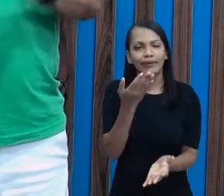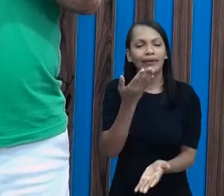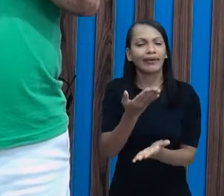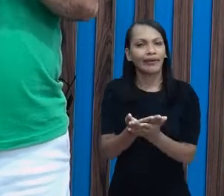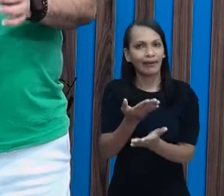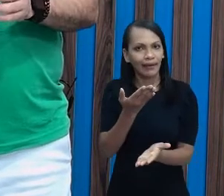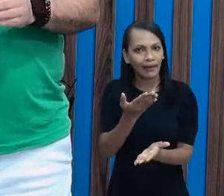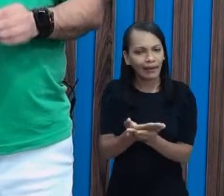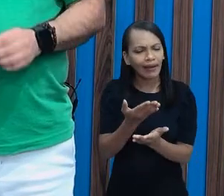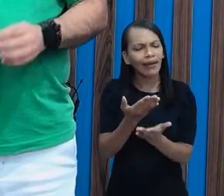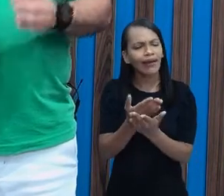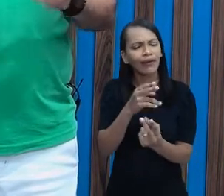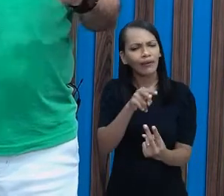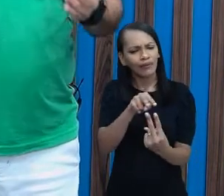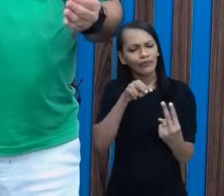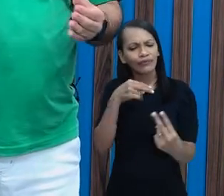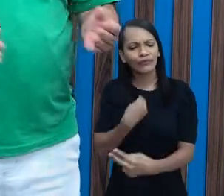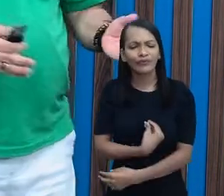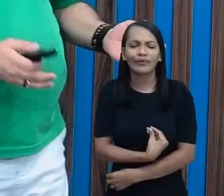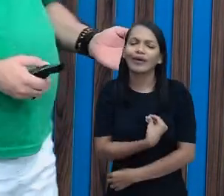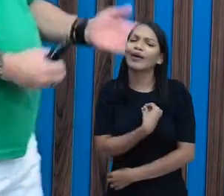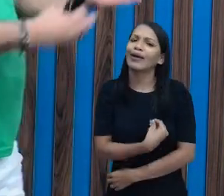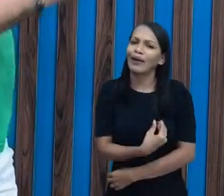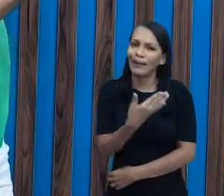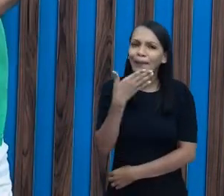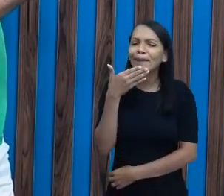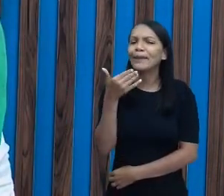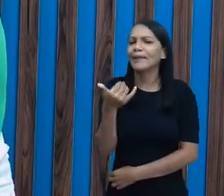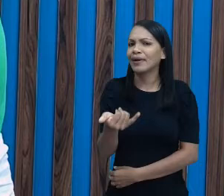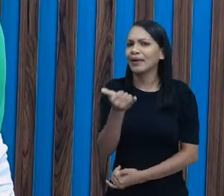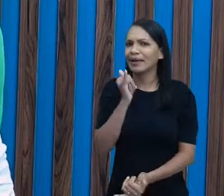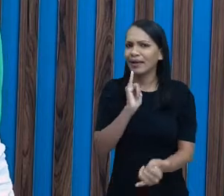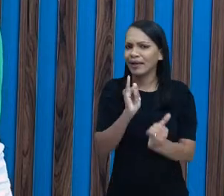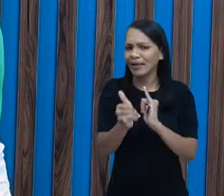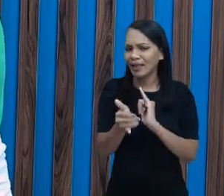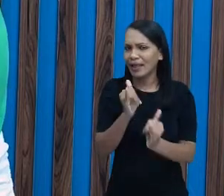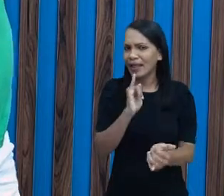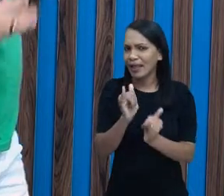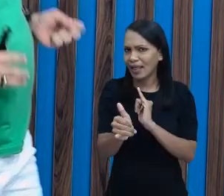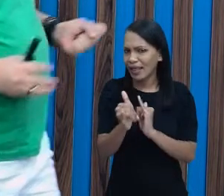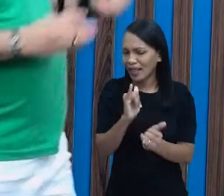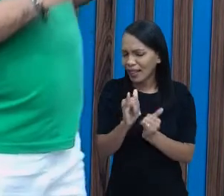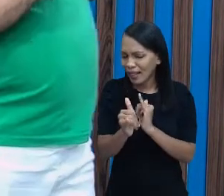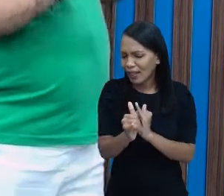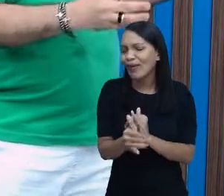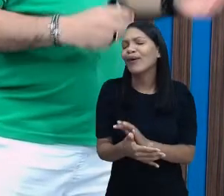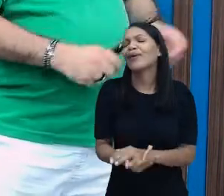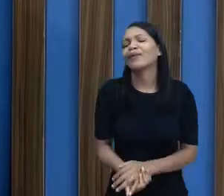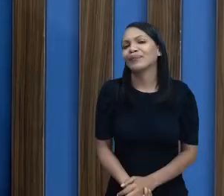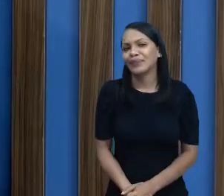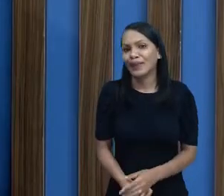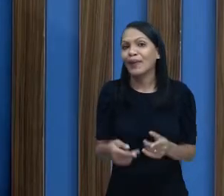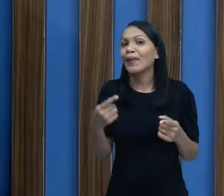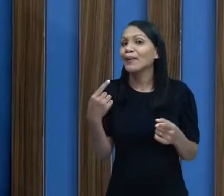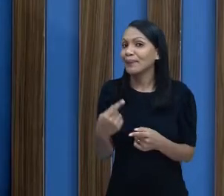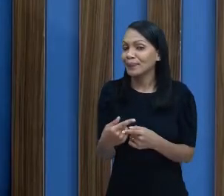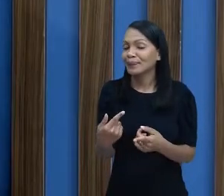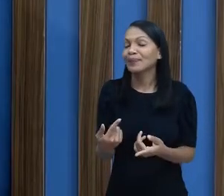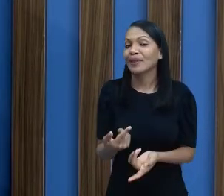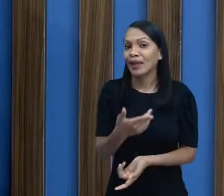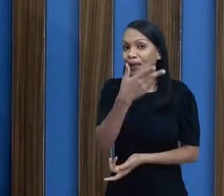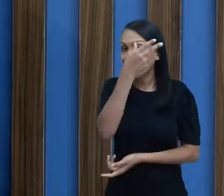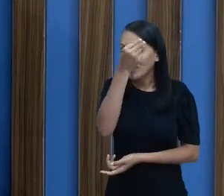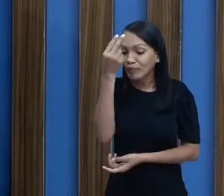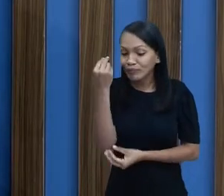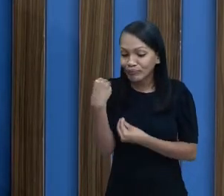aulas ao vivo e o melhor, professor, com a internet financiada pela Prefeitura do Recife.